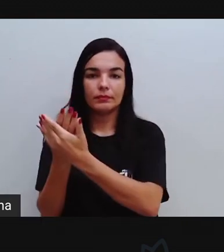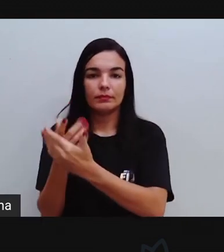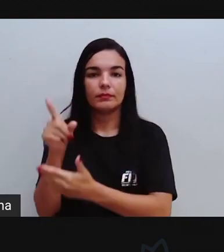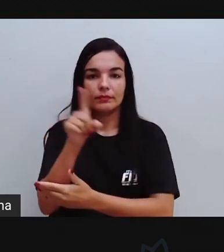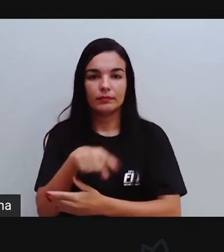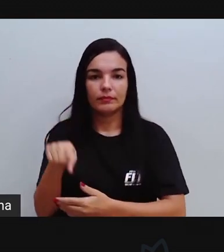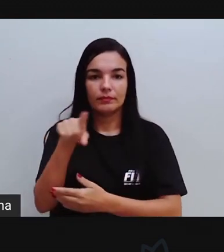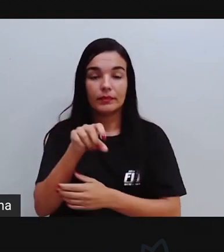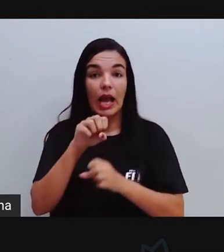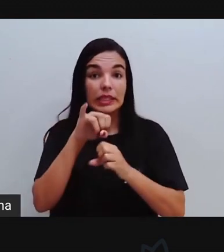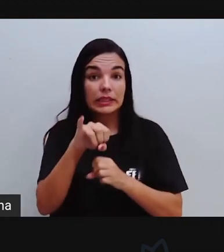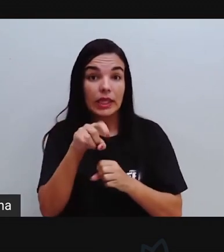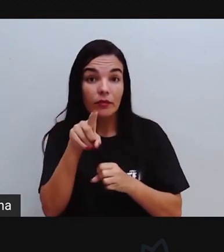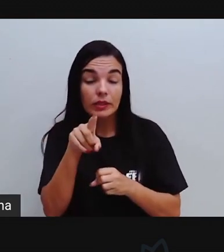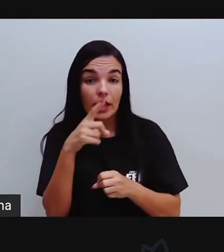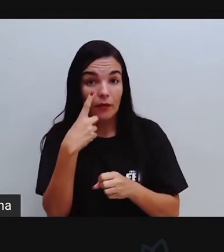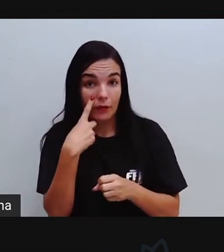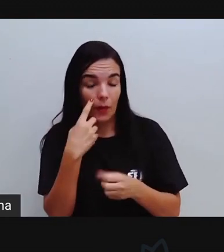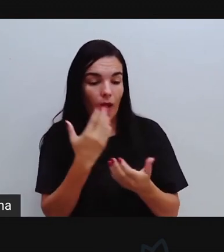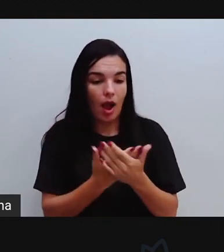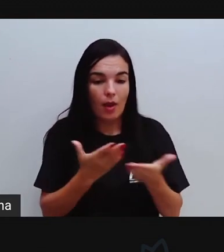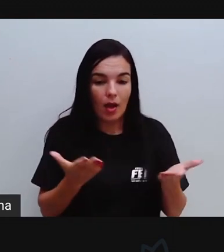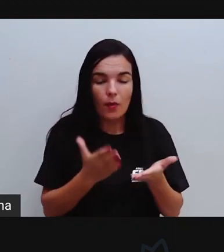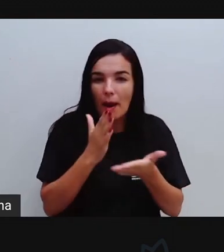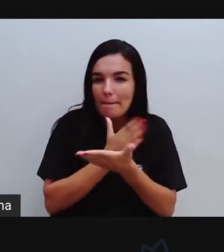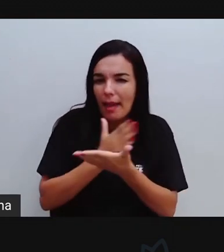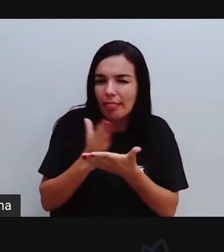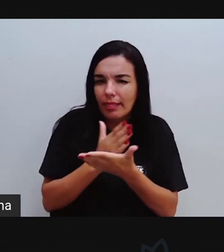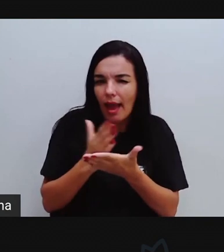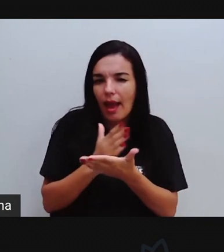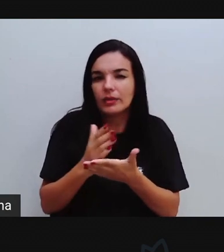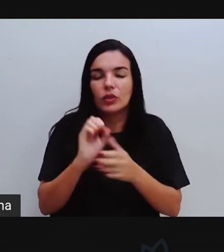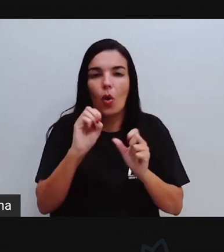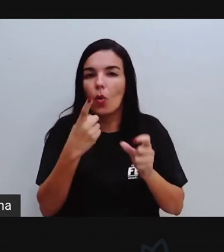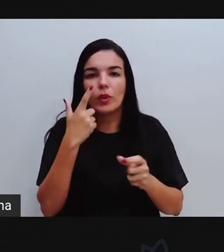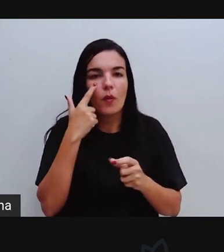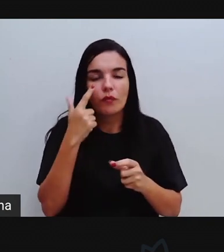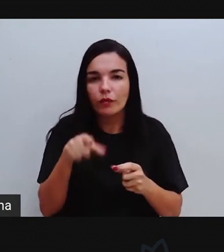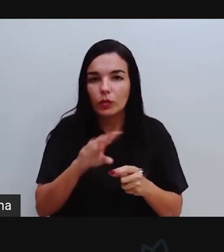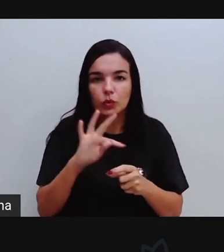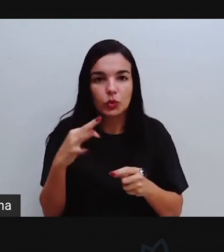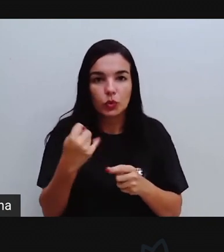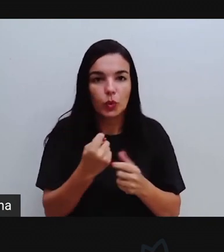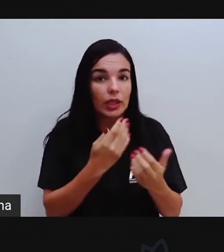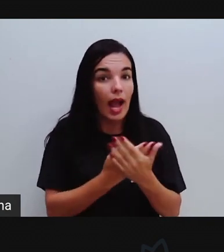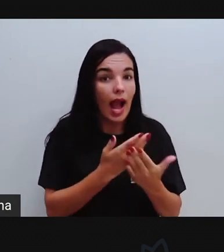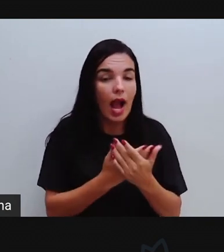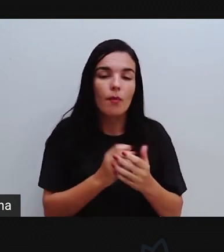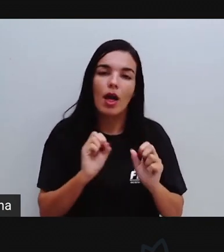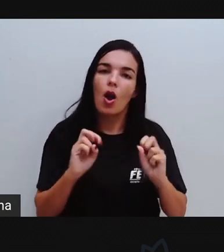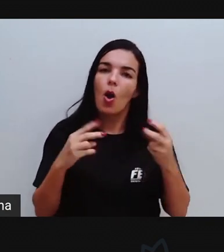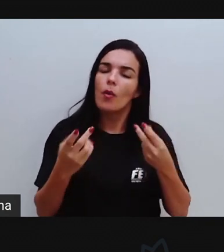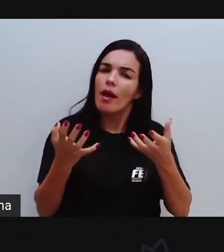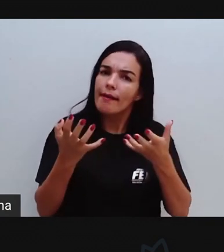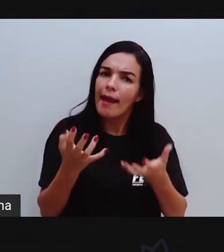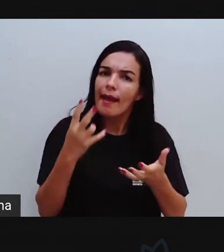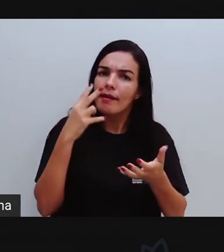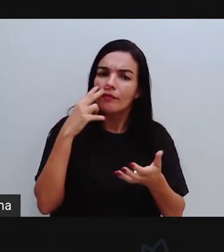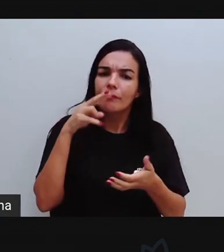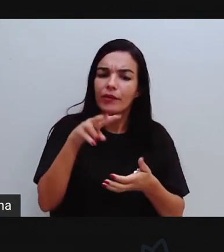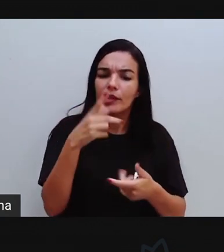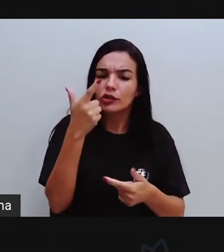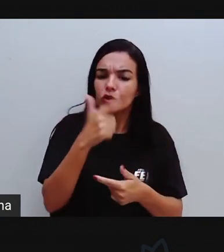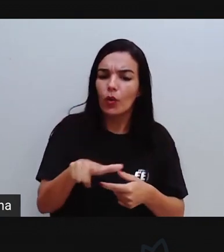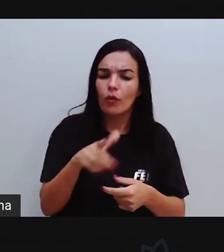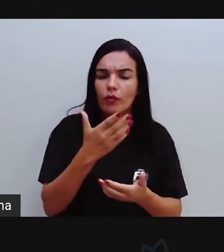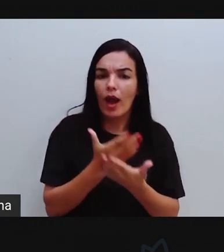vocês. E se você pegou essa aula pela metade, não conseguiu assistir toda a aula, né? Ou então, quer assistir aula novamente porque vocês